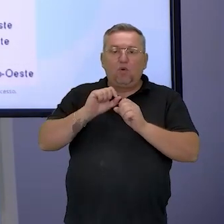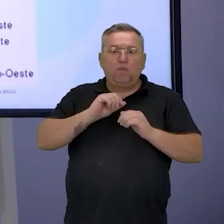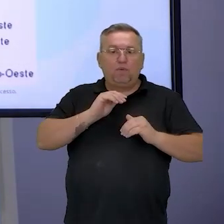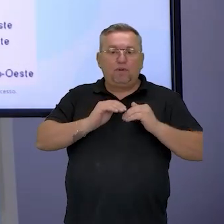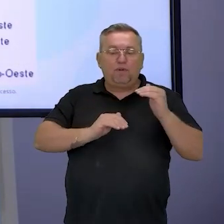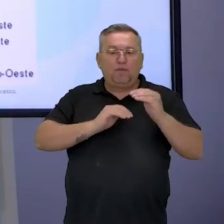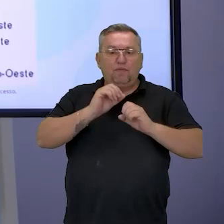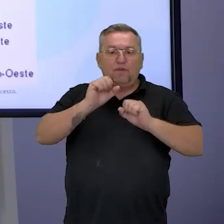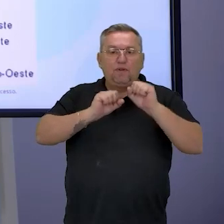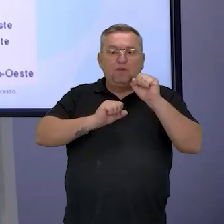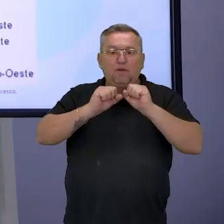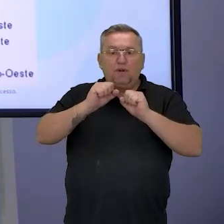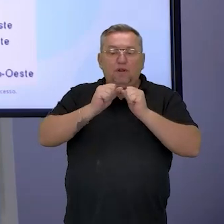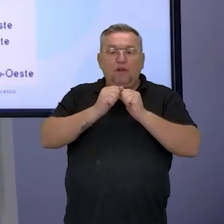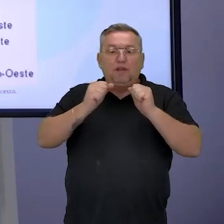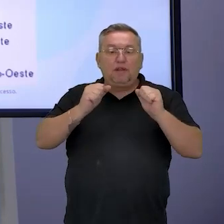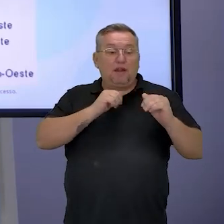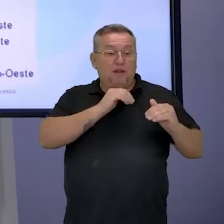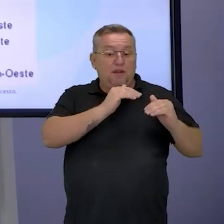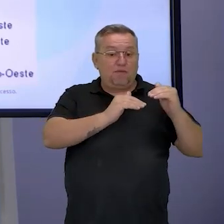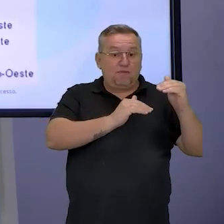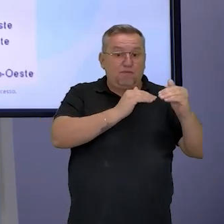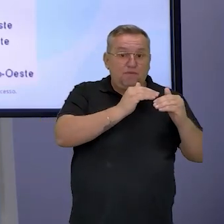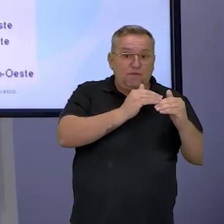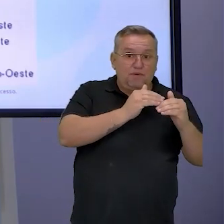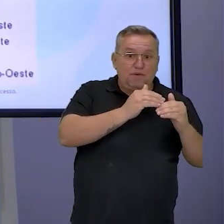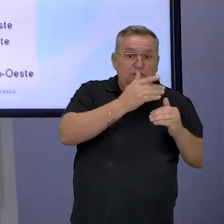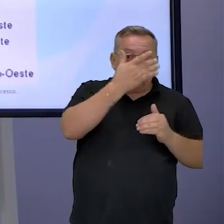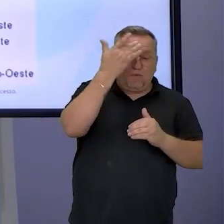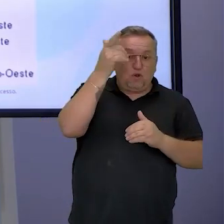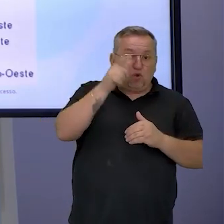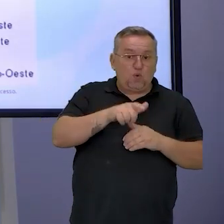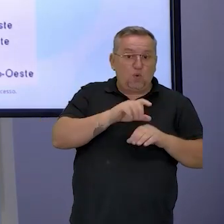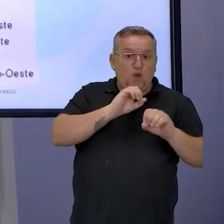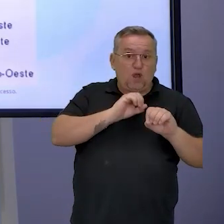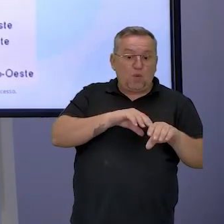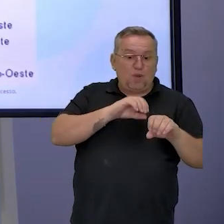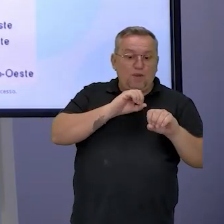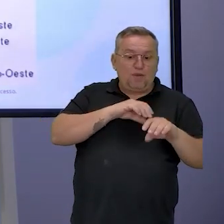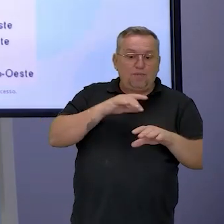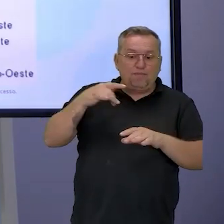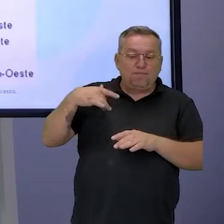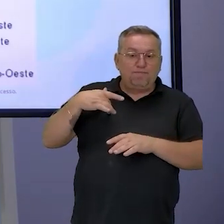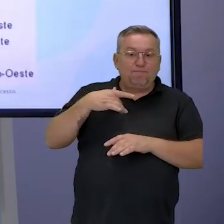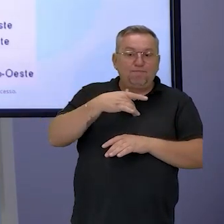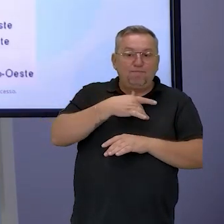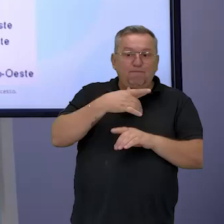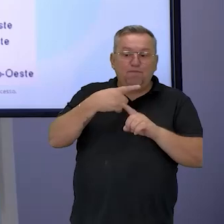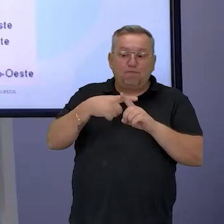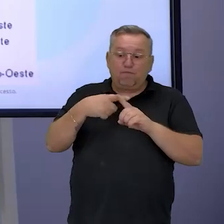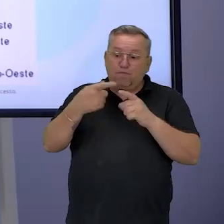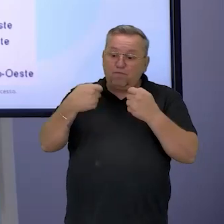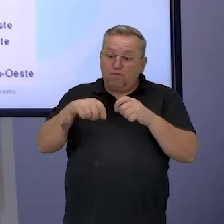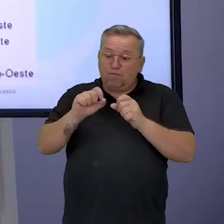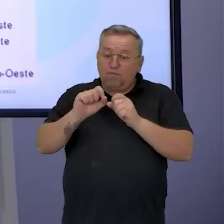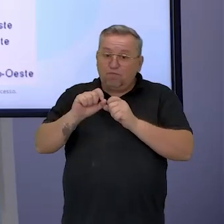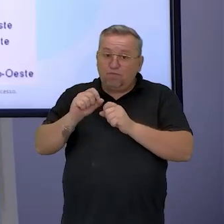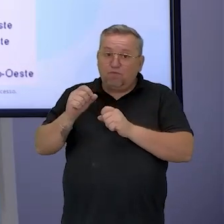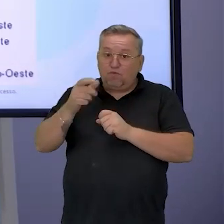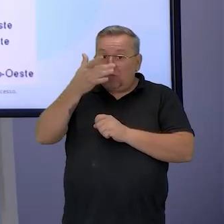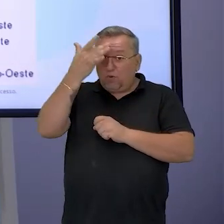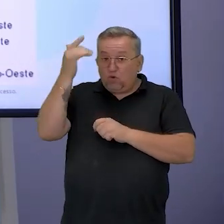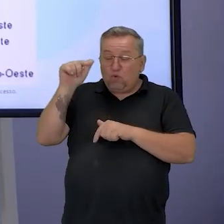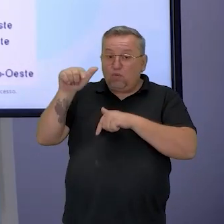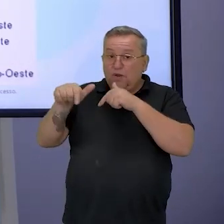a indústria sem desenvolver simultaneamente educação e saúde. Porque você precisa de capital humano